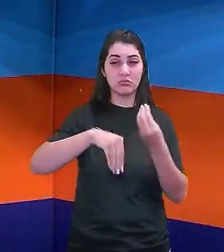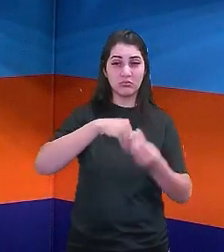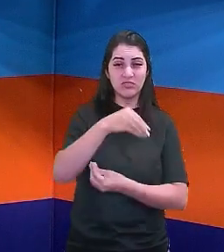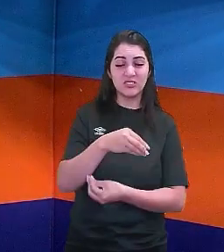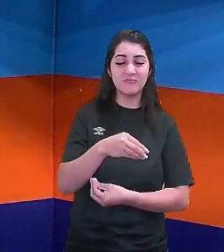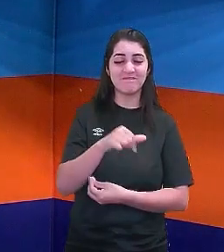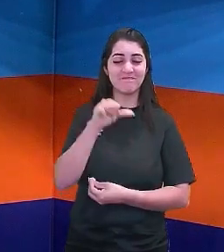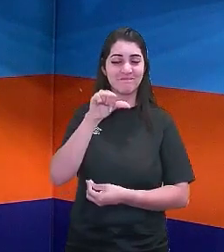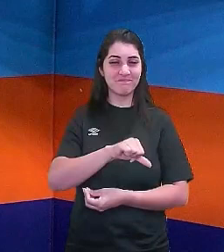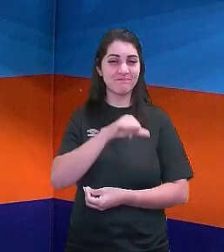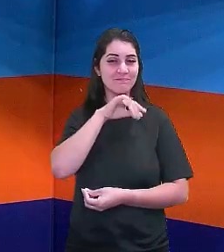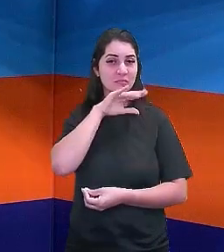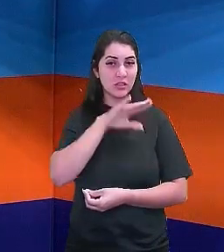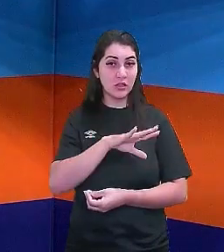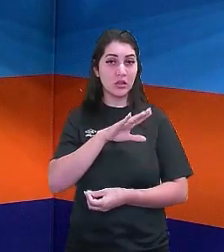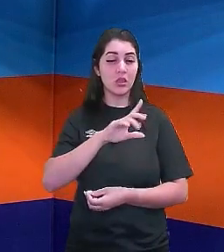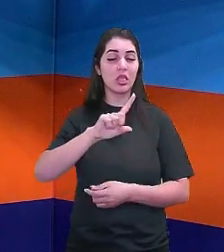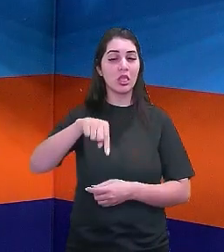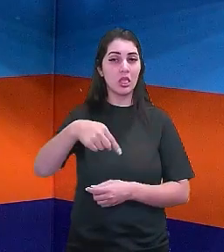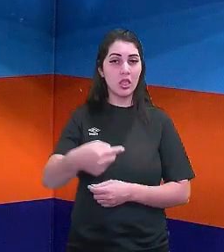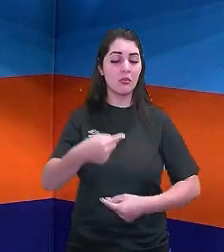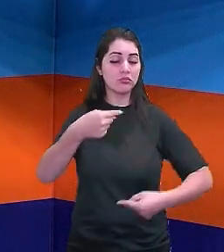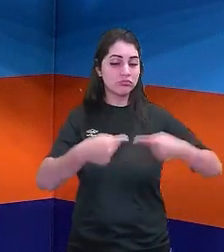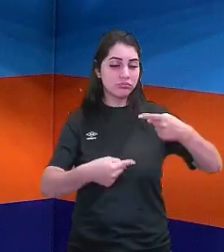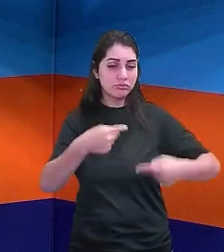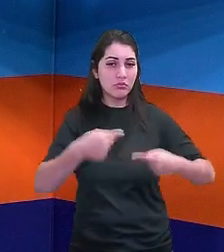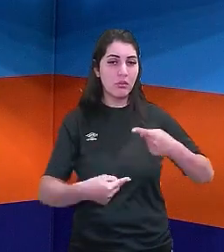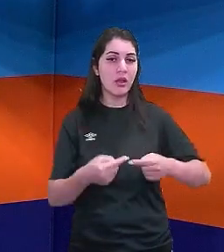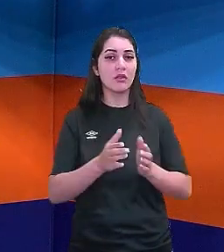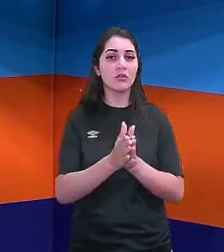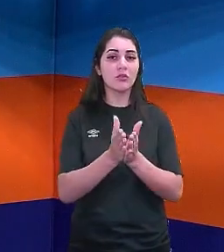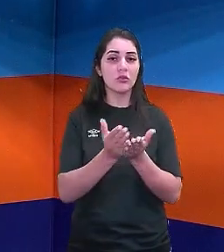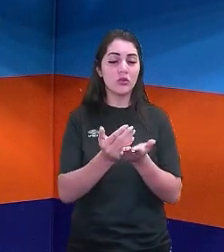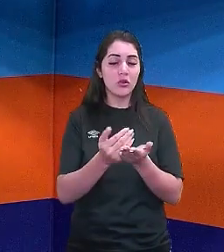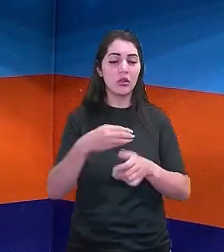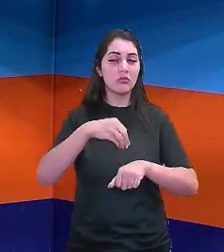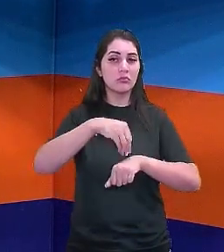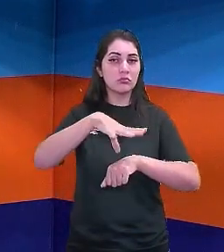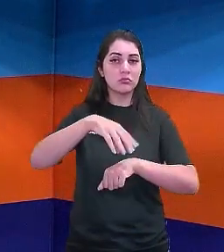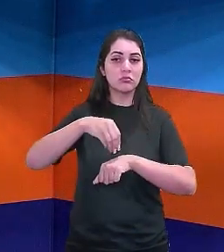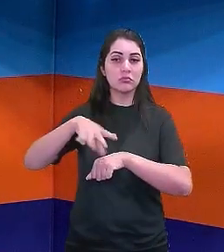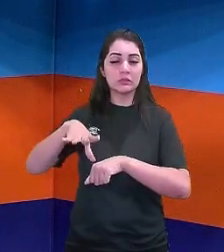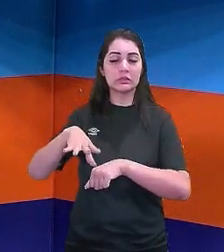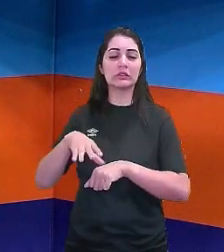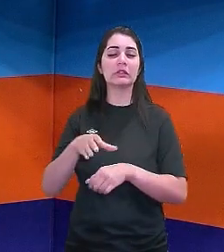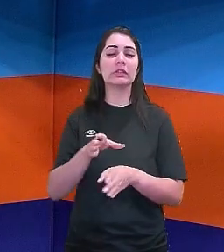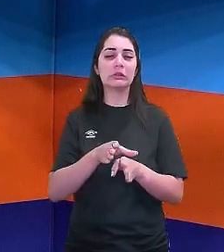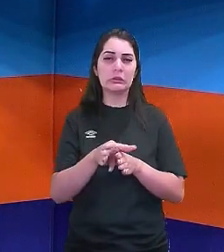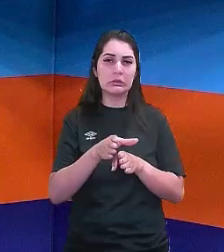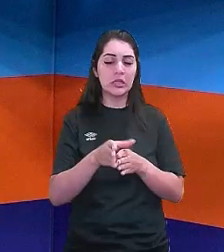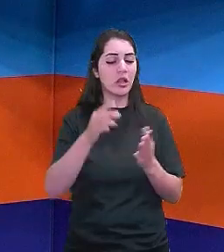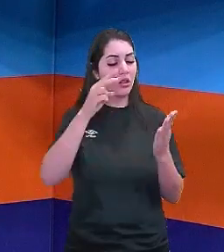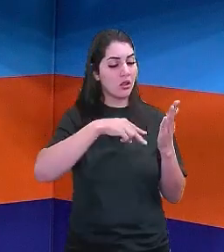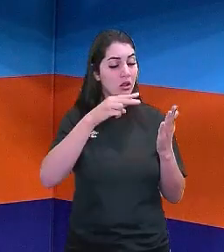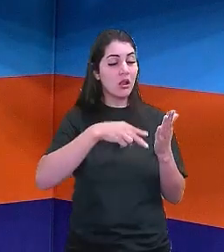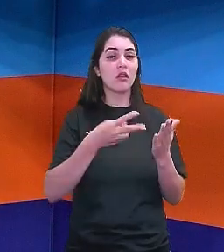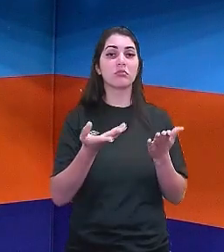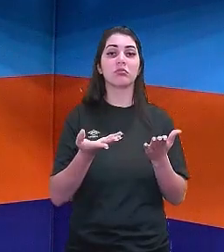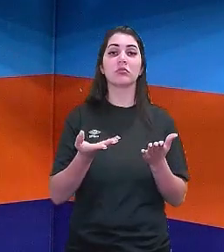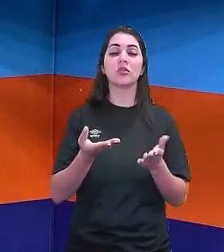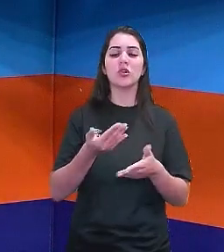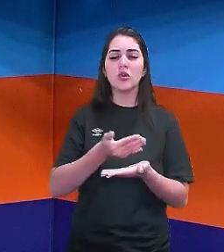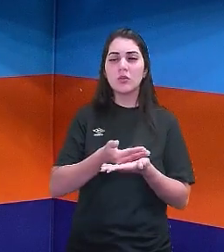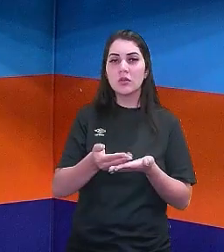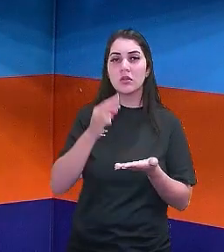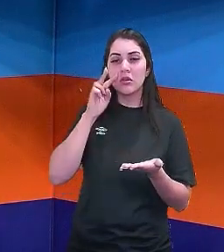negativos. Porém, a partir dos debates, dos livros lançados, que eu recomendo vocês lerem, começaram a ver a miscigenação